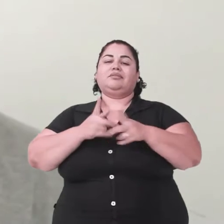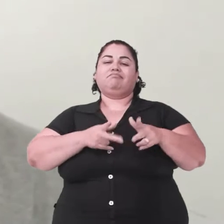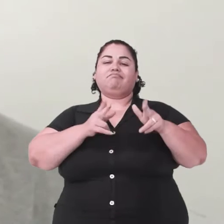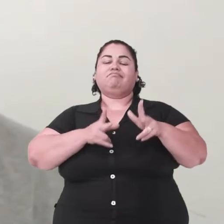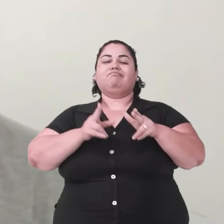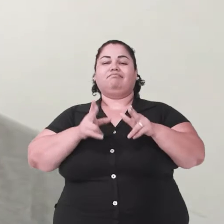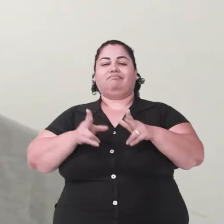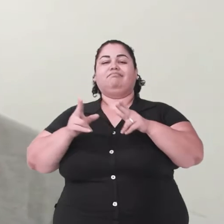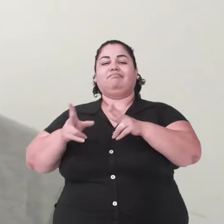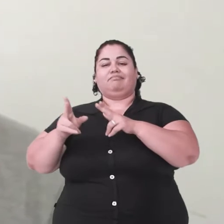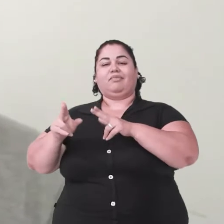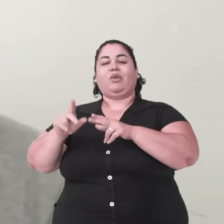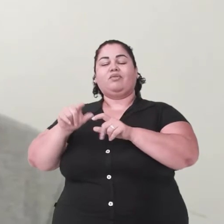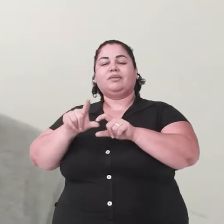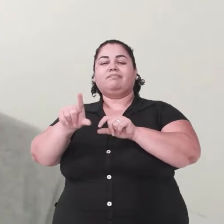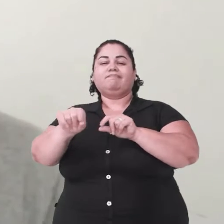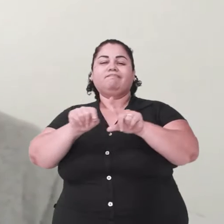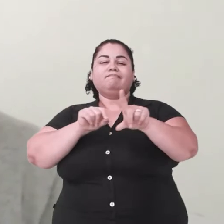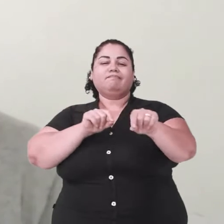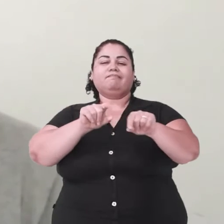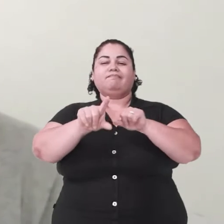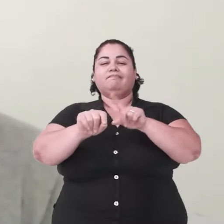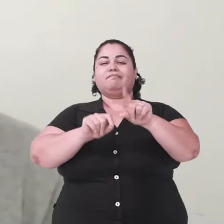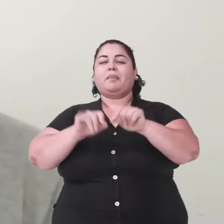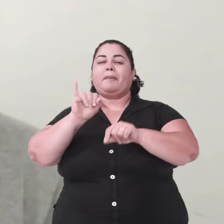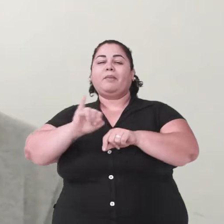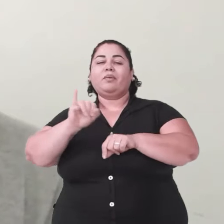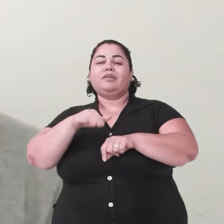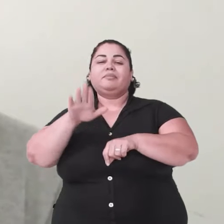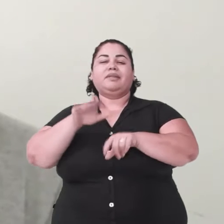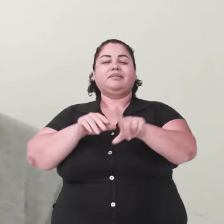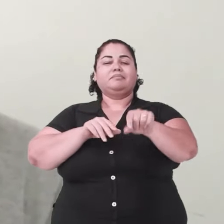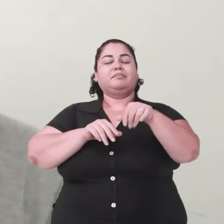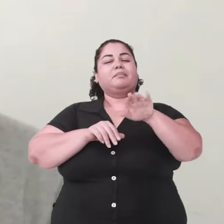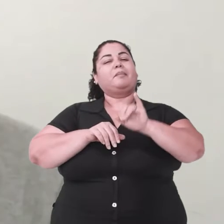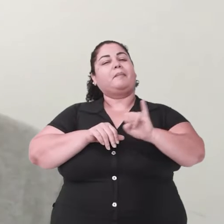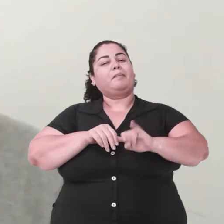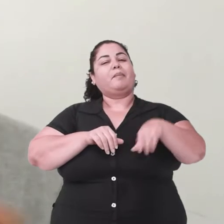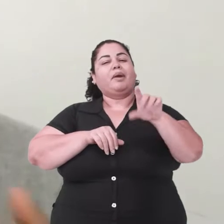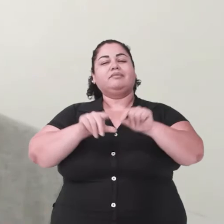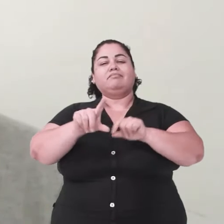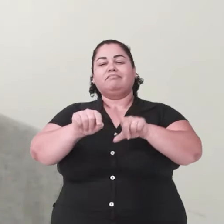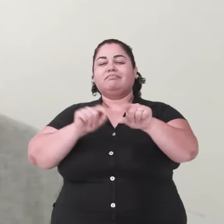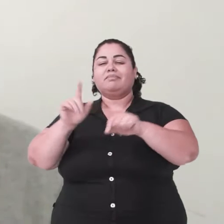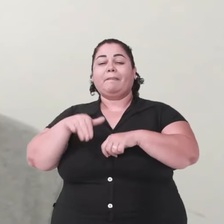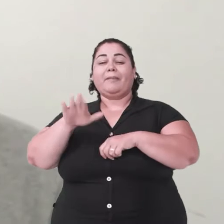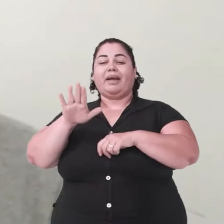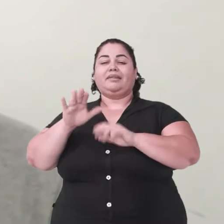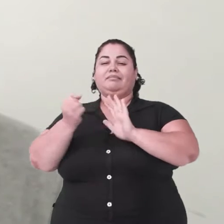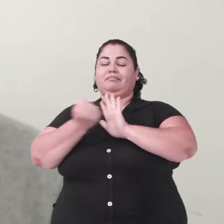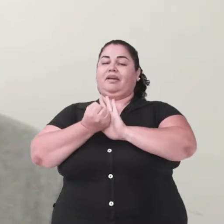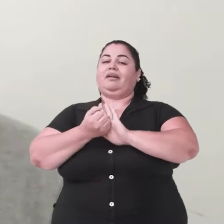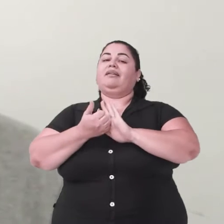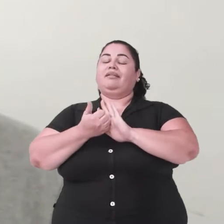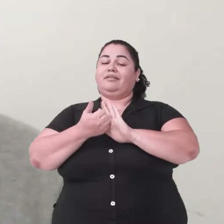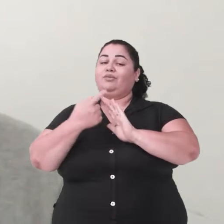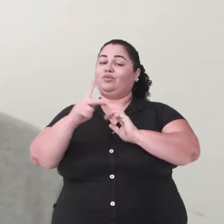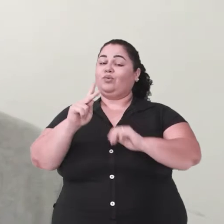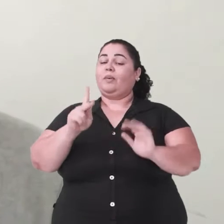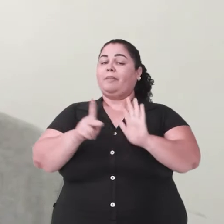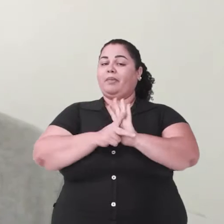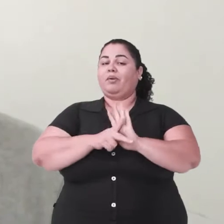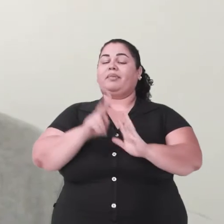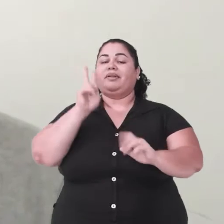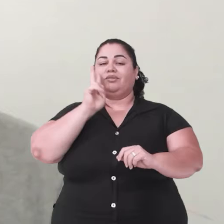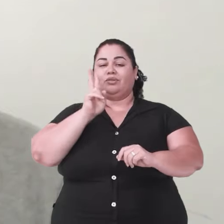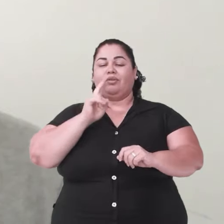Você vai lá e vai retirar alguns acontecimentos que são representativos da sua história